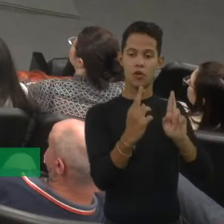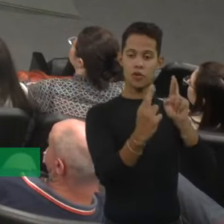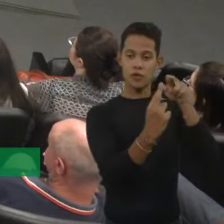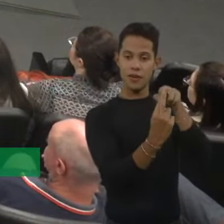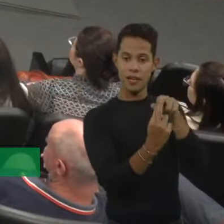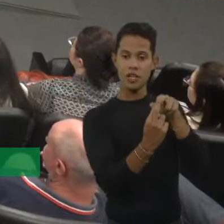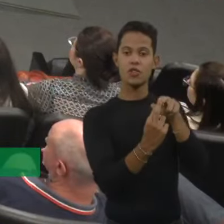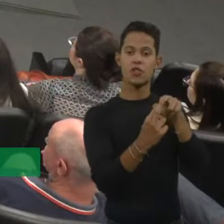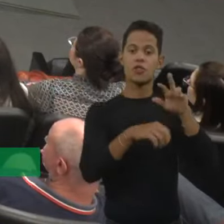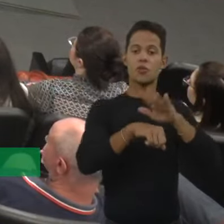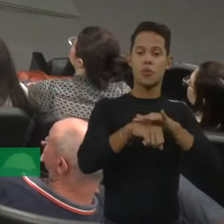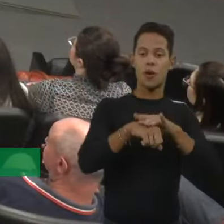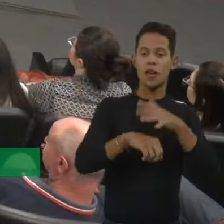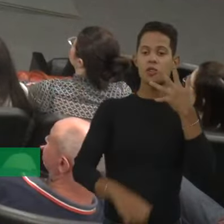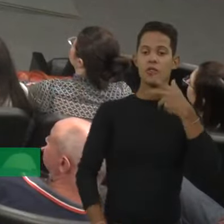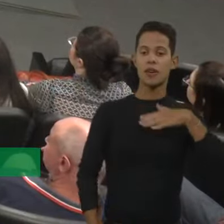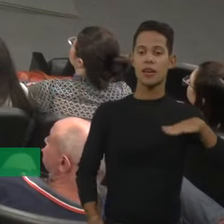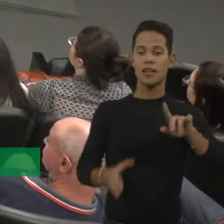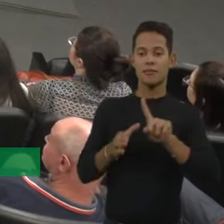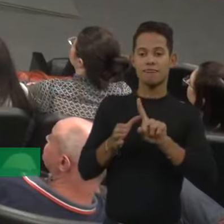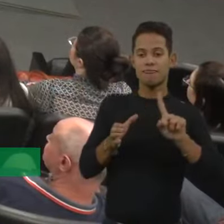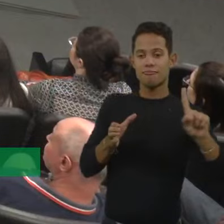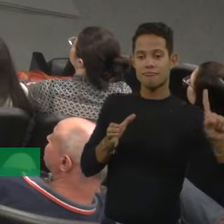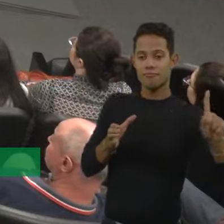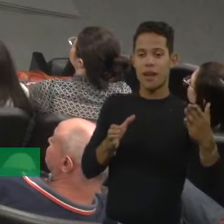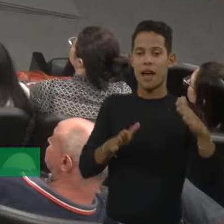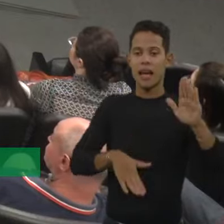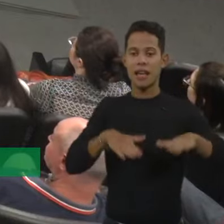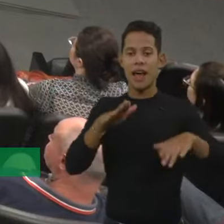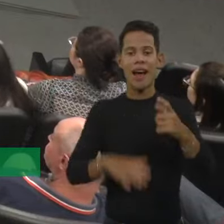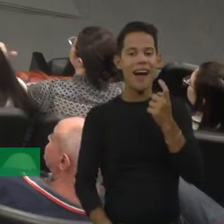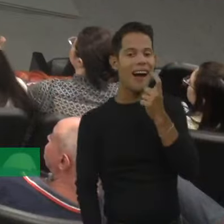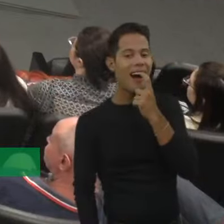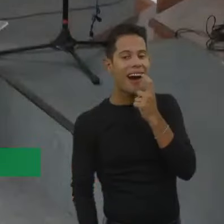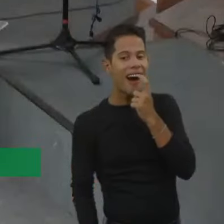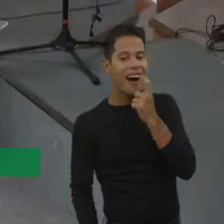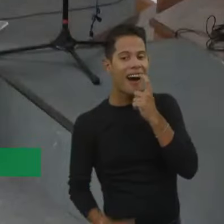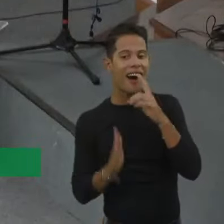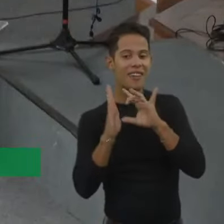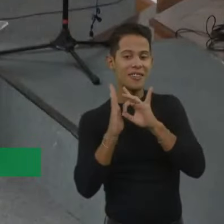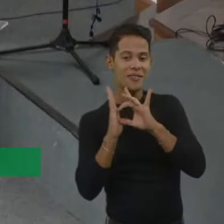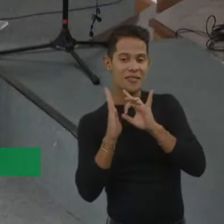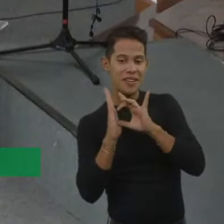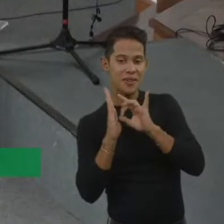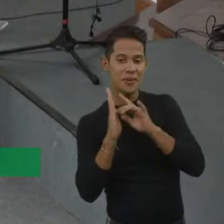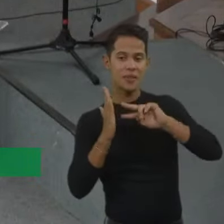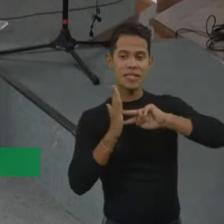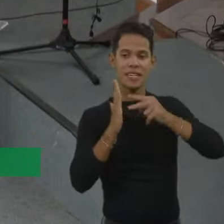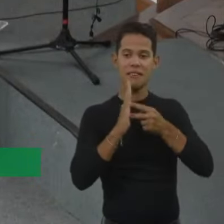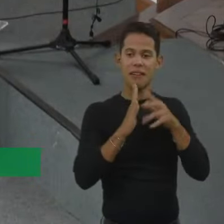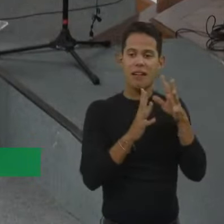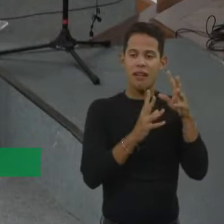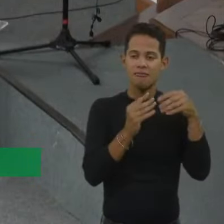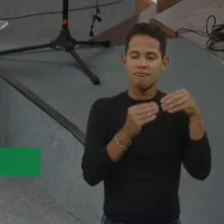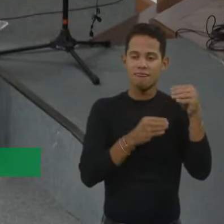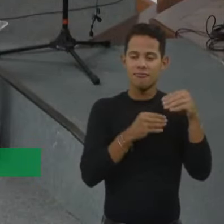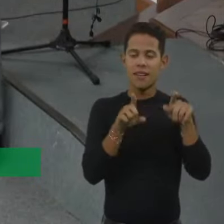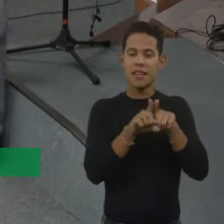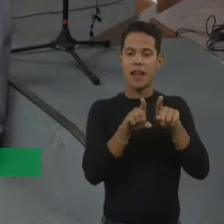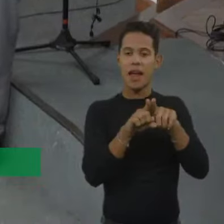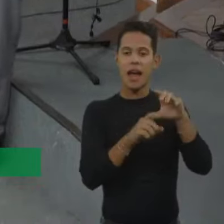eram exclusas, como ossos de vidro, que nós conhecemos como osteogênese imperfeita, os raquitismos